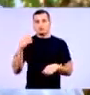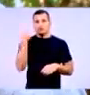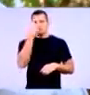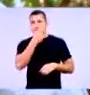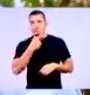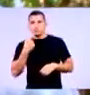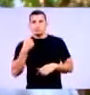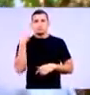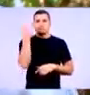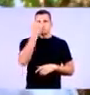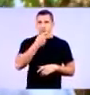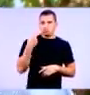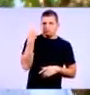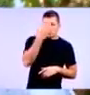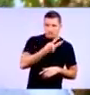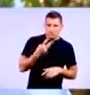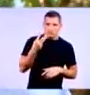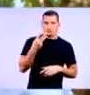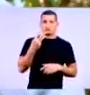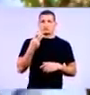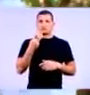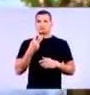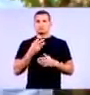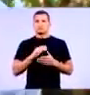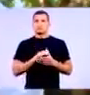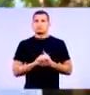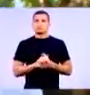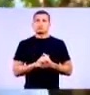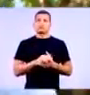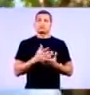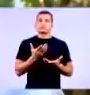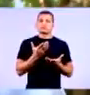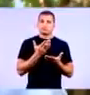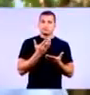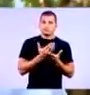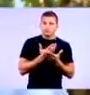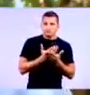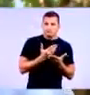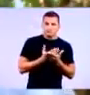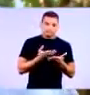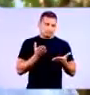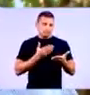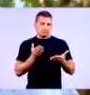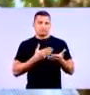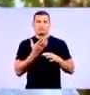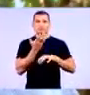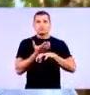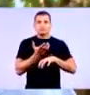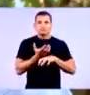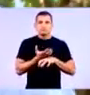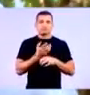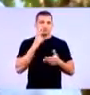menos, por cada dia do final de semana, para justamente rever essas matérias,